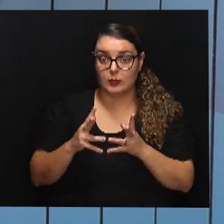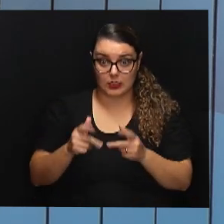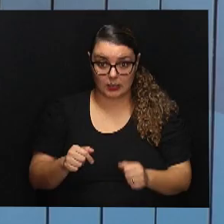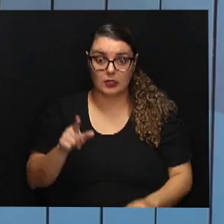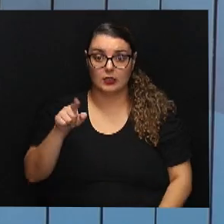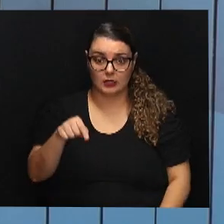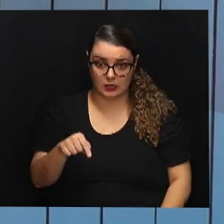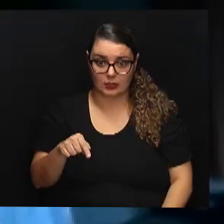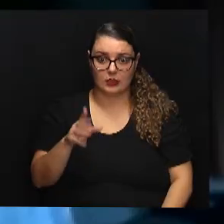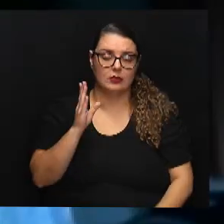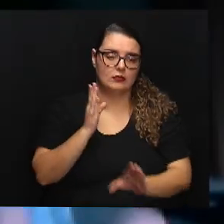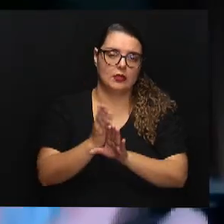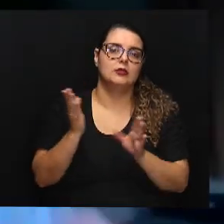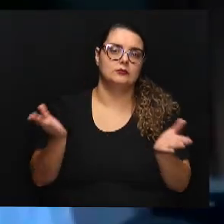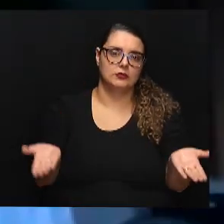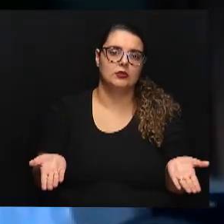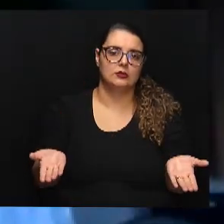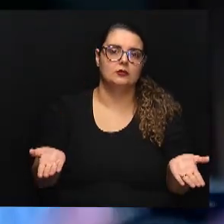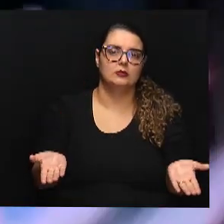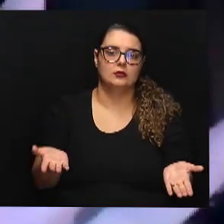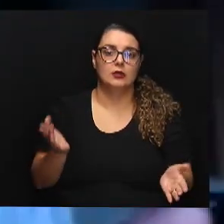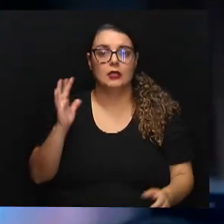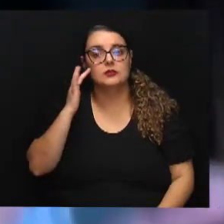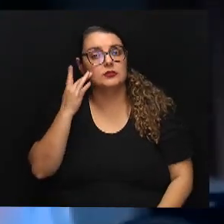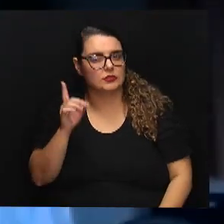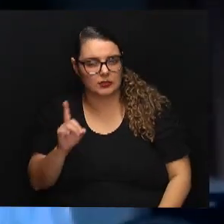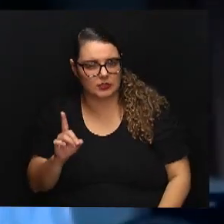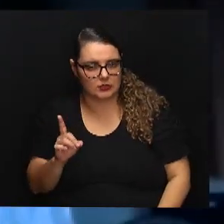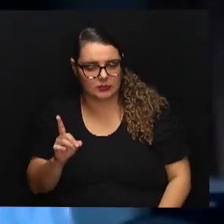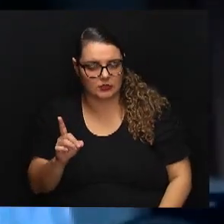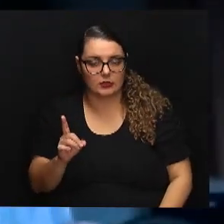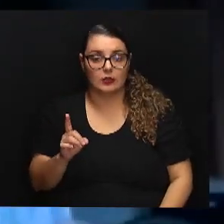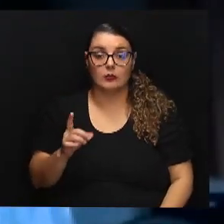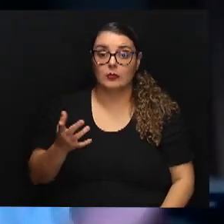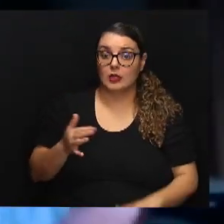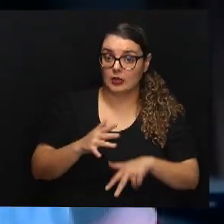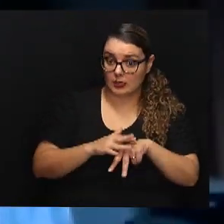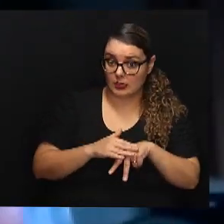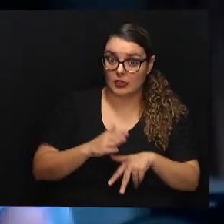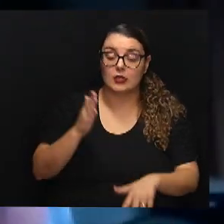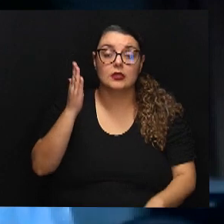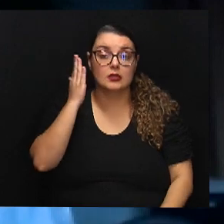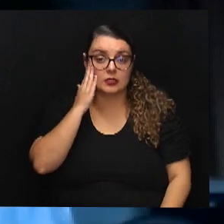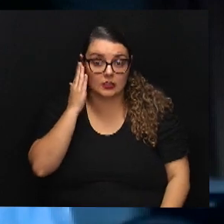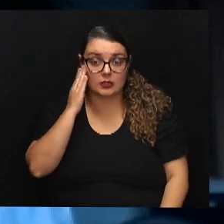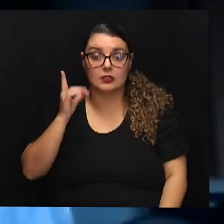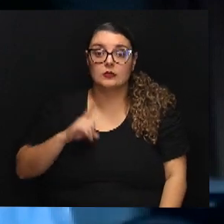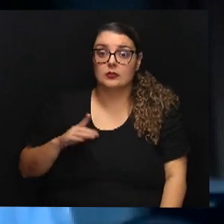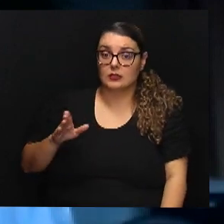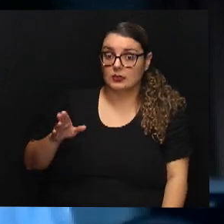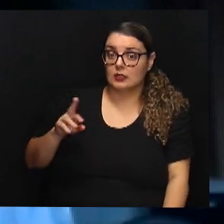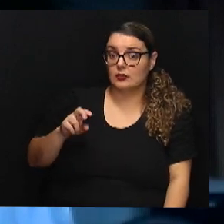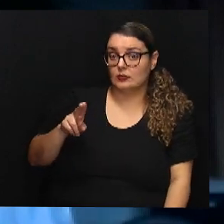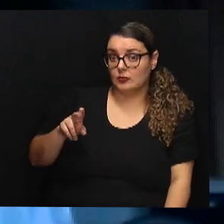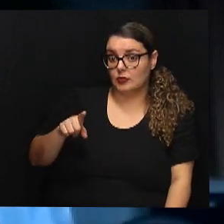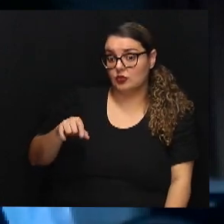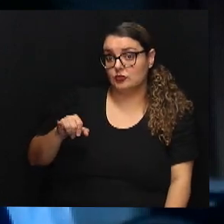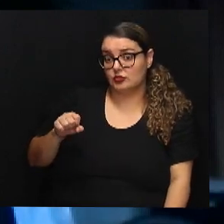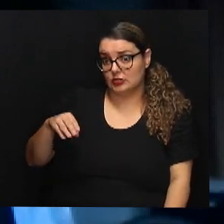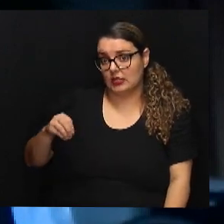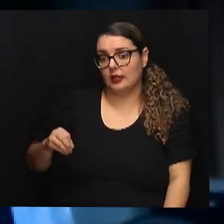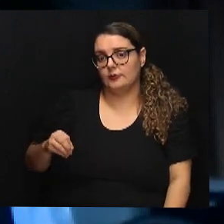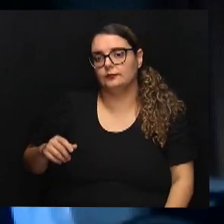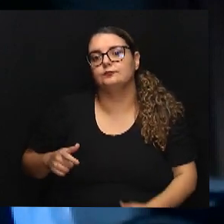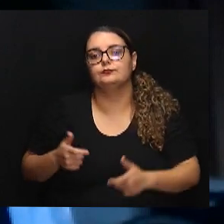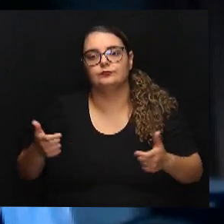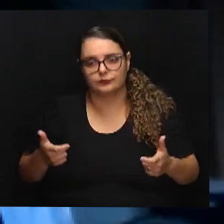Pode falar. O começo de tudo é a identificação. A gente acha que não, mas o fato do paciente saber que